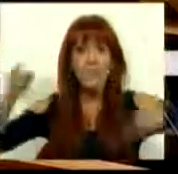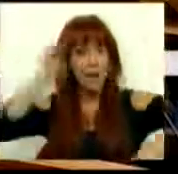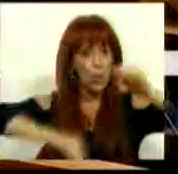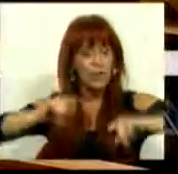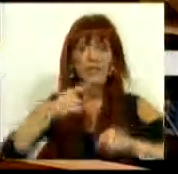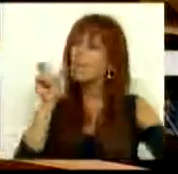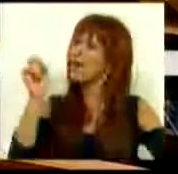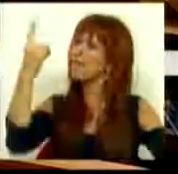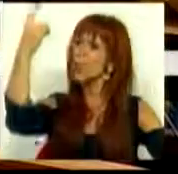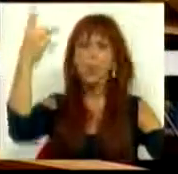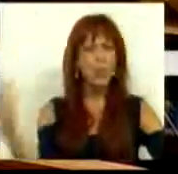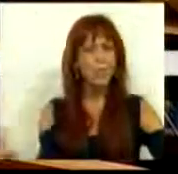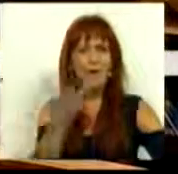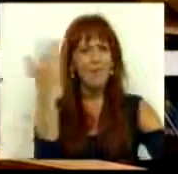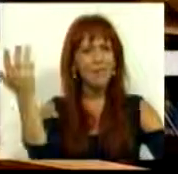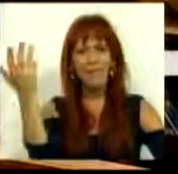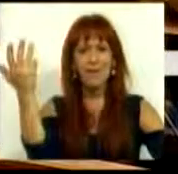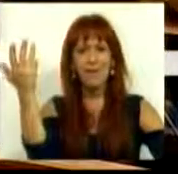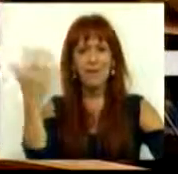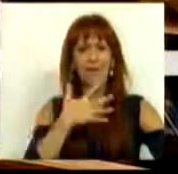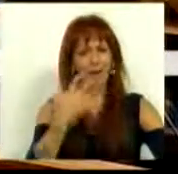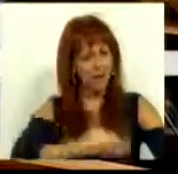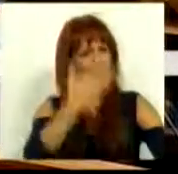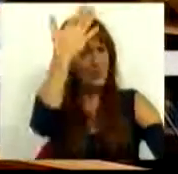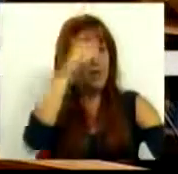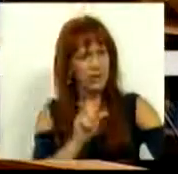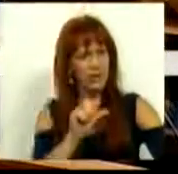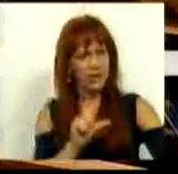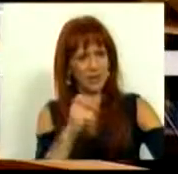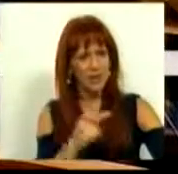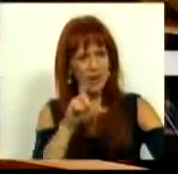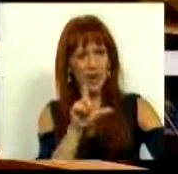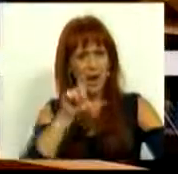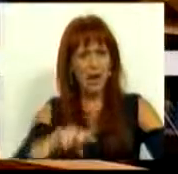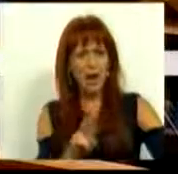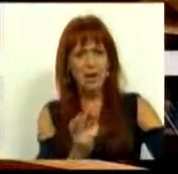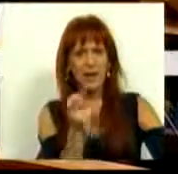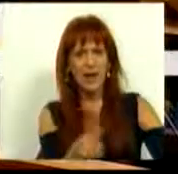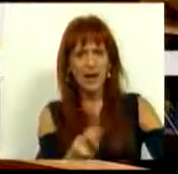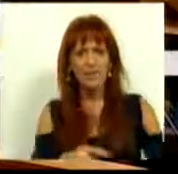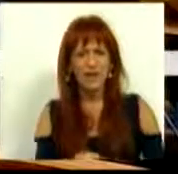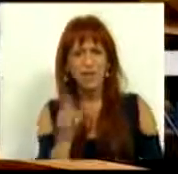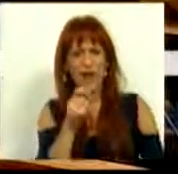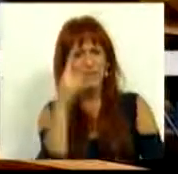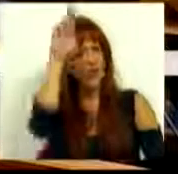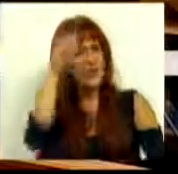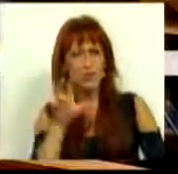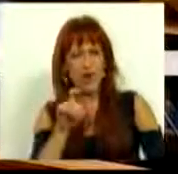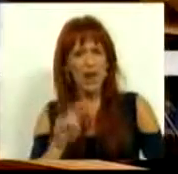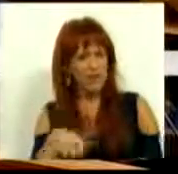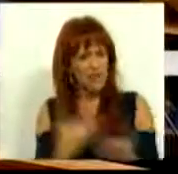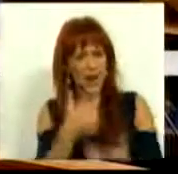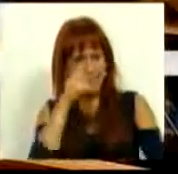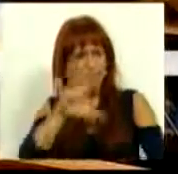votar, uma palavra de acreditar no Alqueva, uma palavra de esperança, uma palavra para o nosso país e